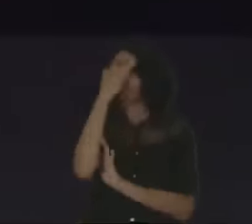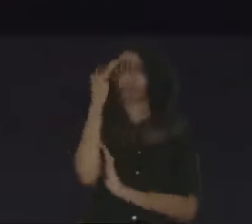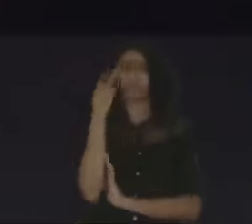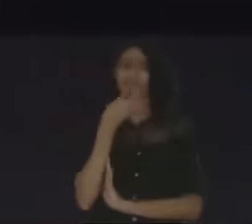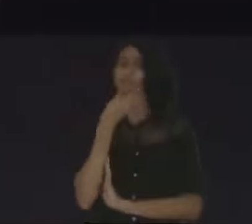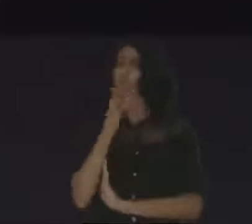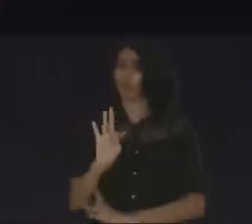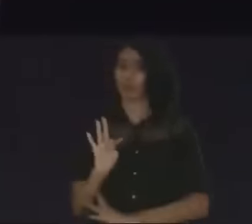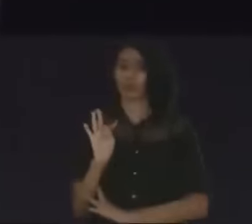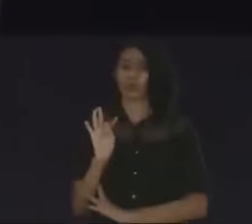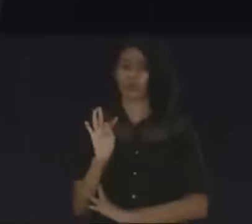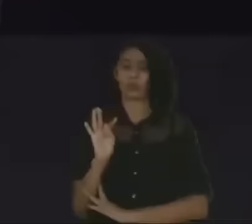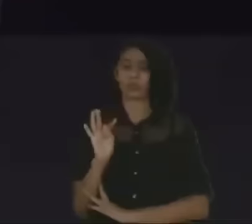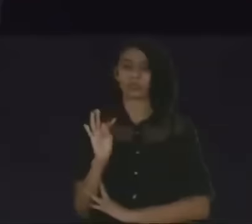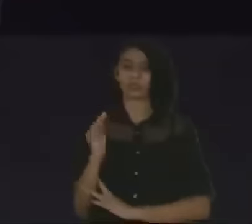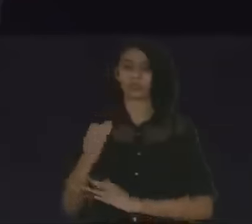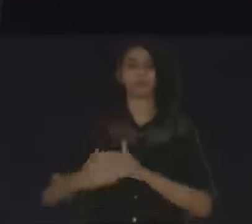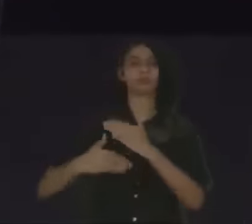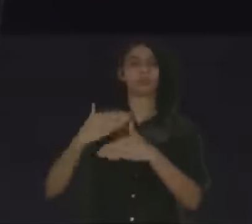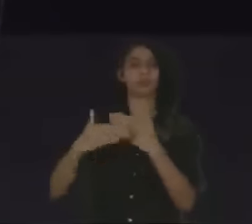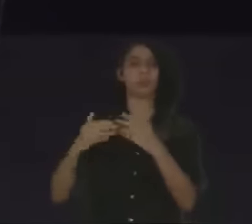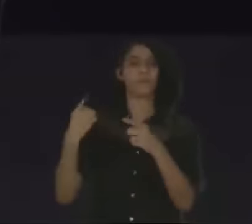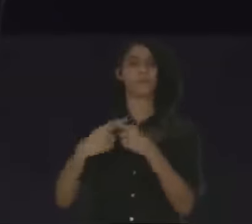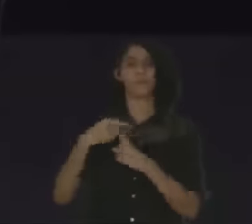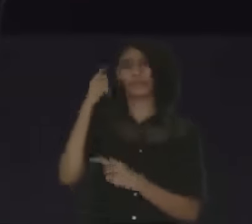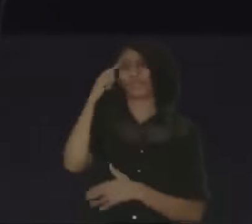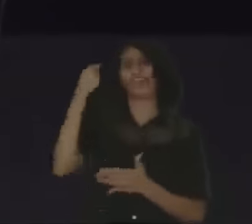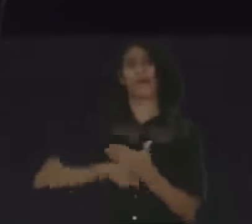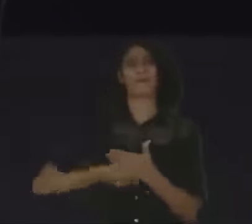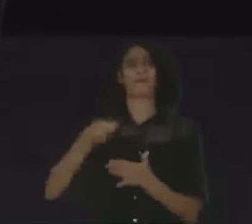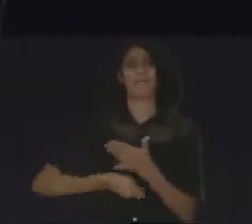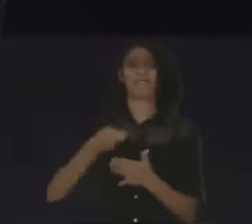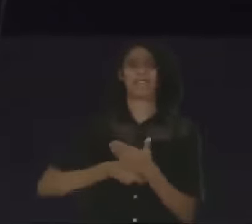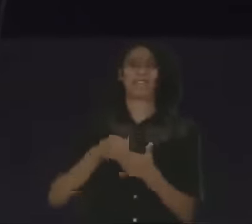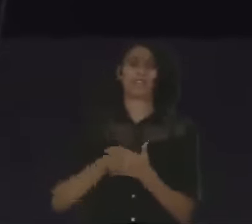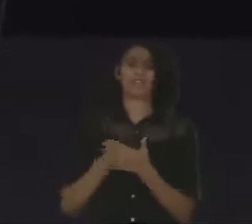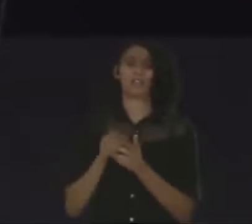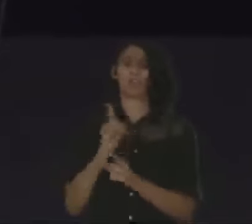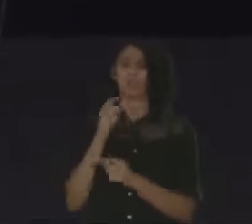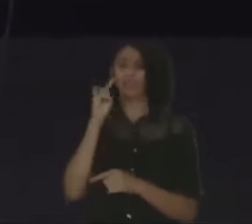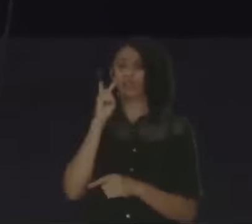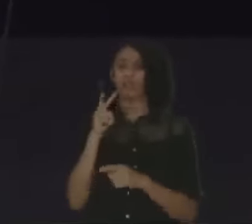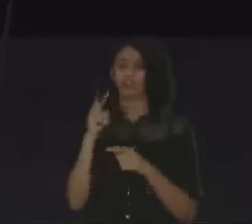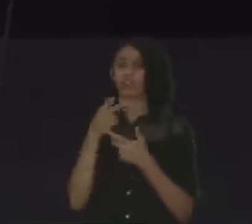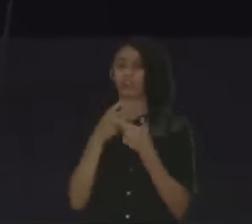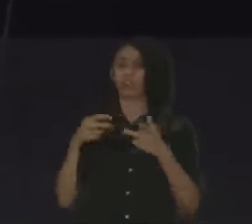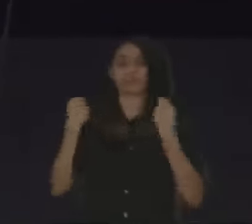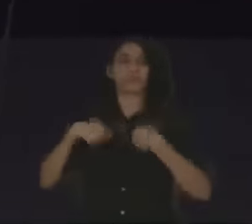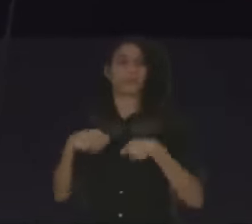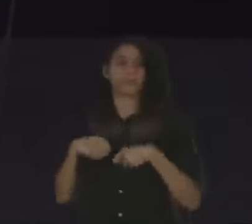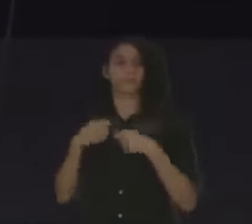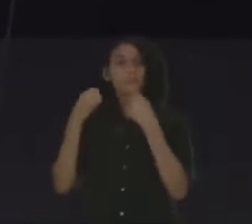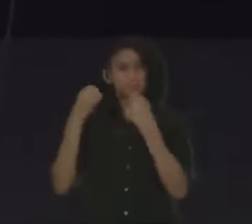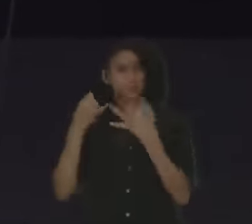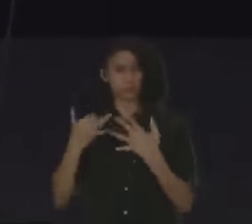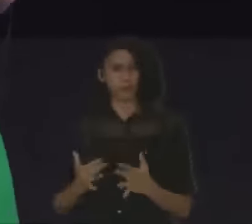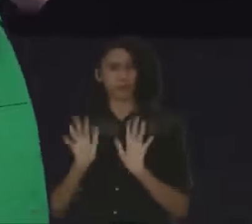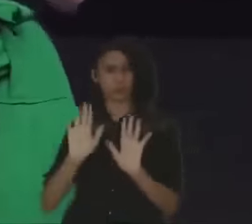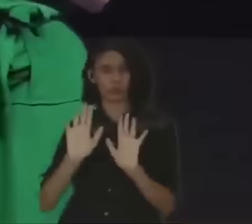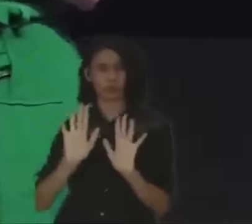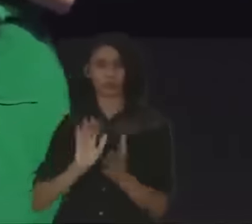não conseguem ir adiante porque acha que é uma obrigação não vê como uma necessidade vou te explicar